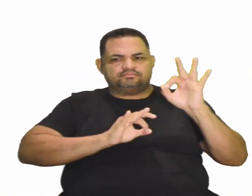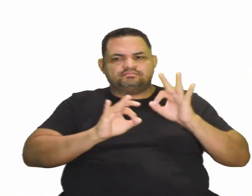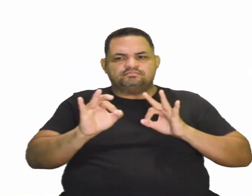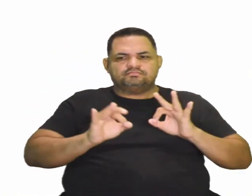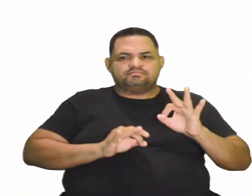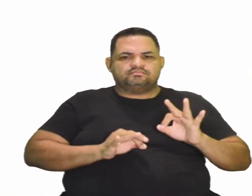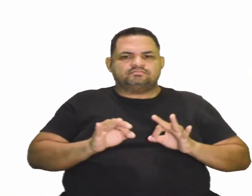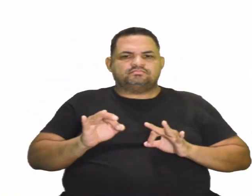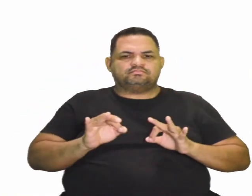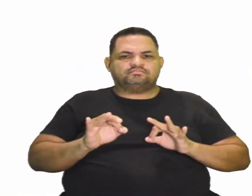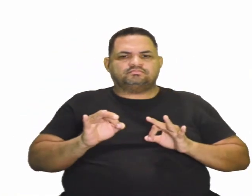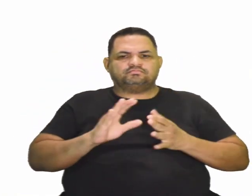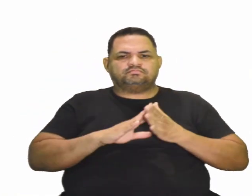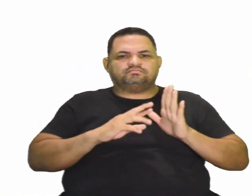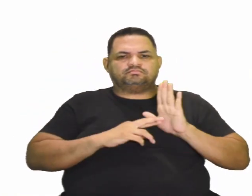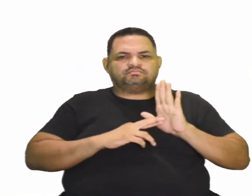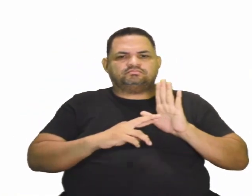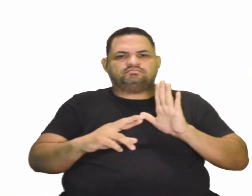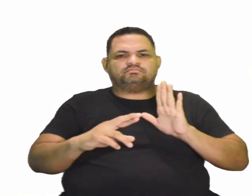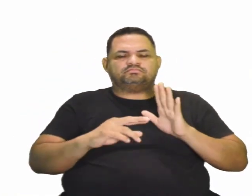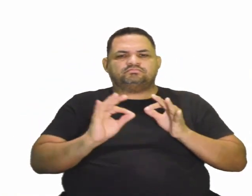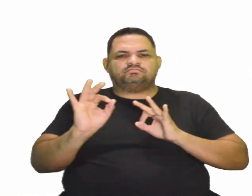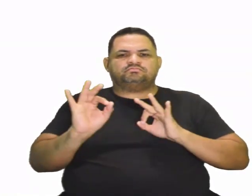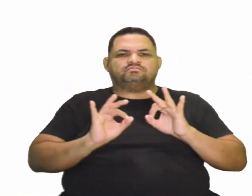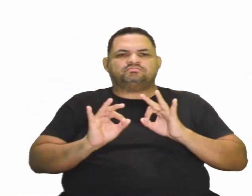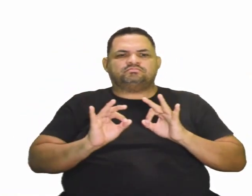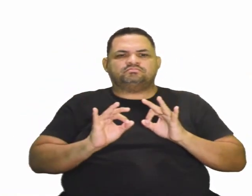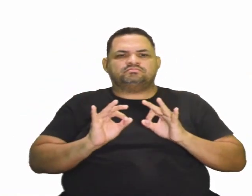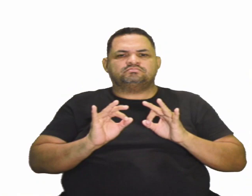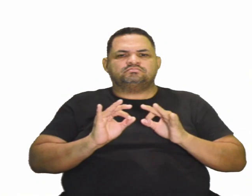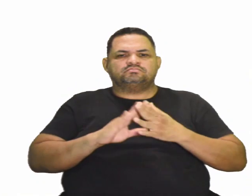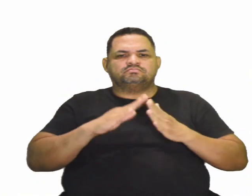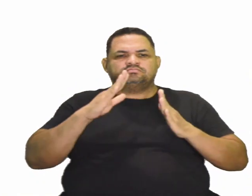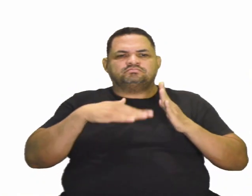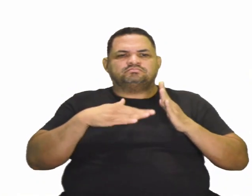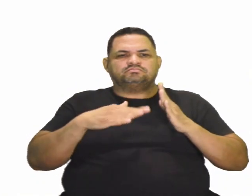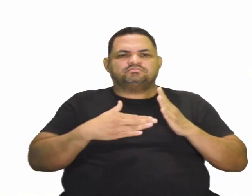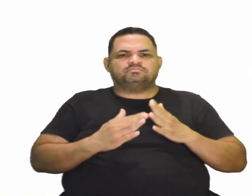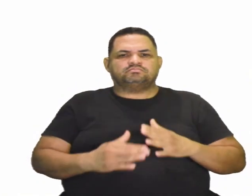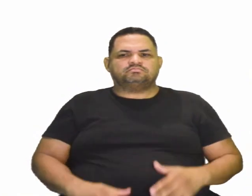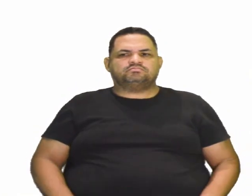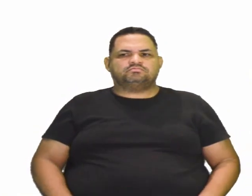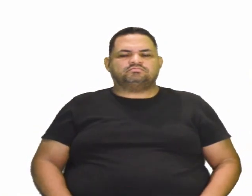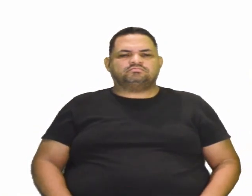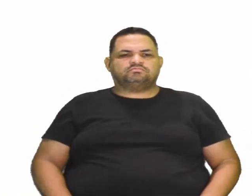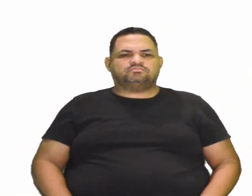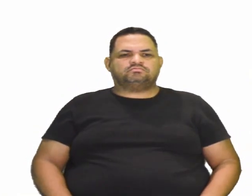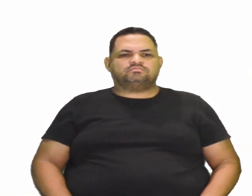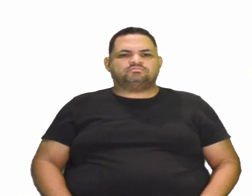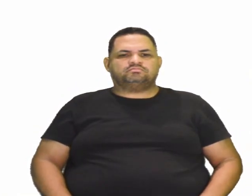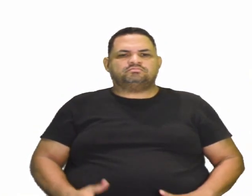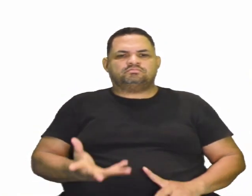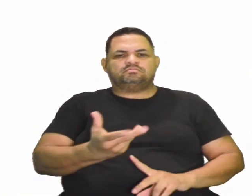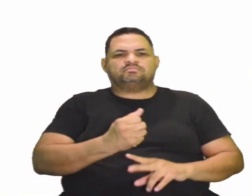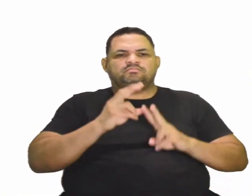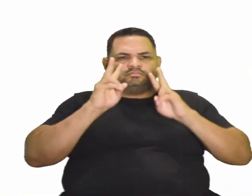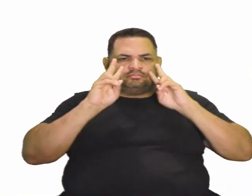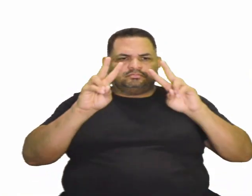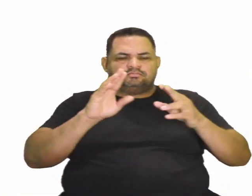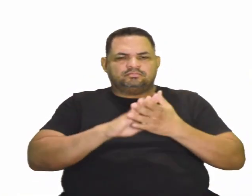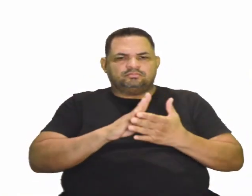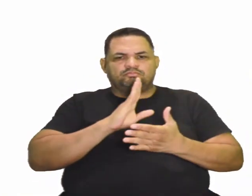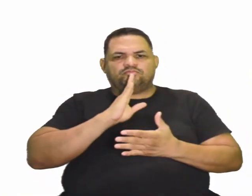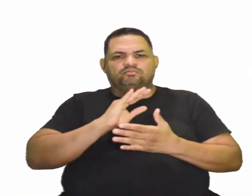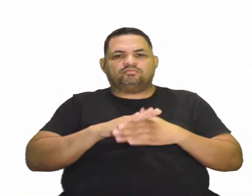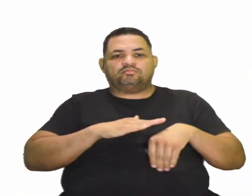de representar, então, a pintura nas artes visuais. Para conhecer mais a